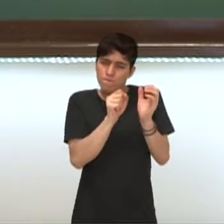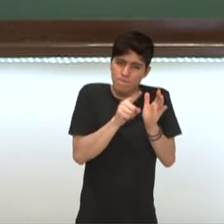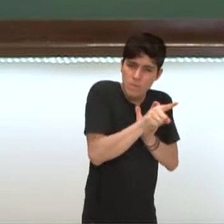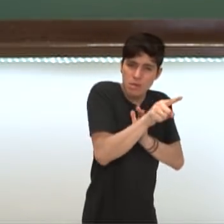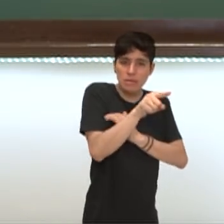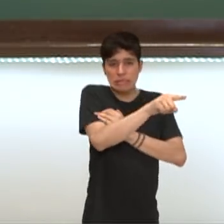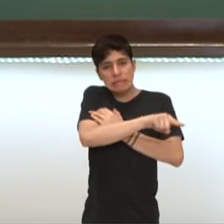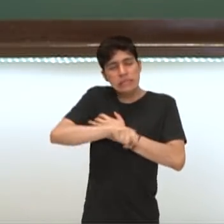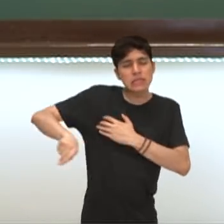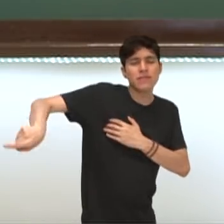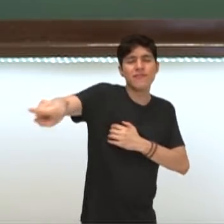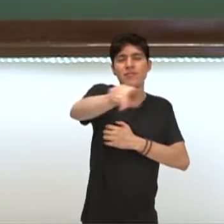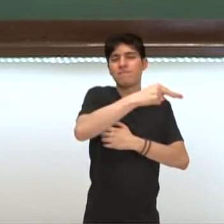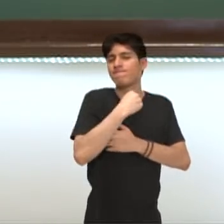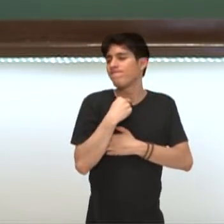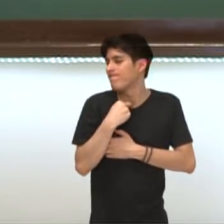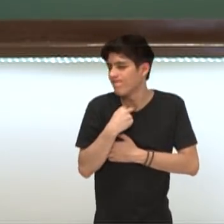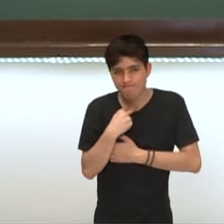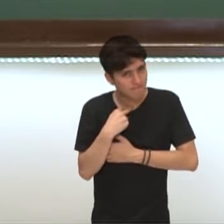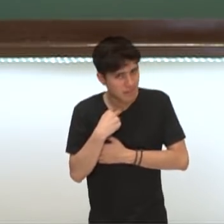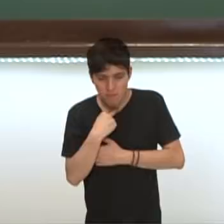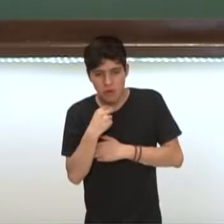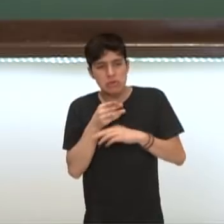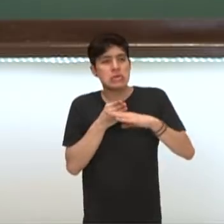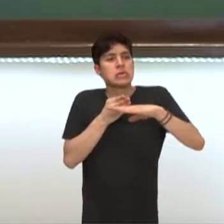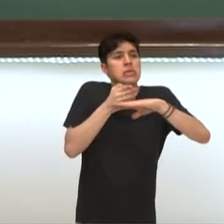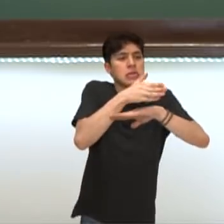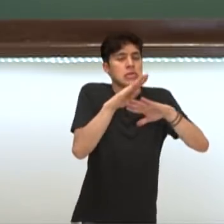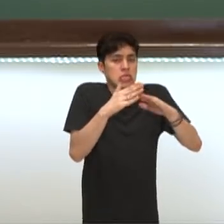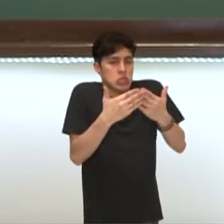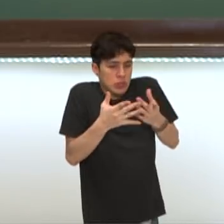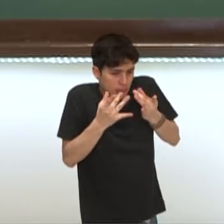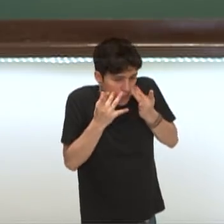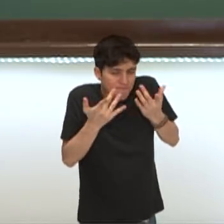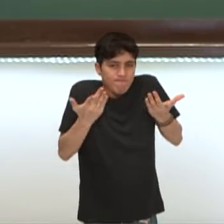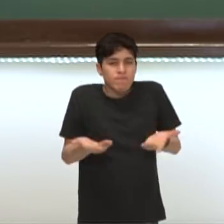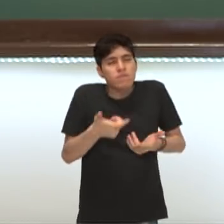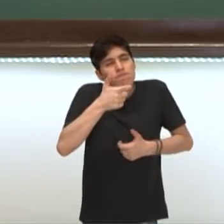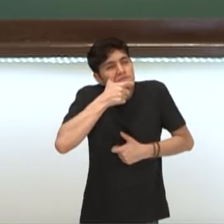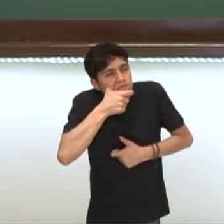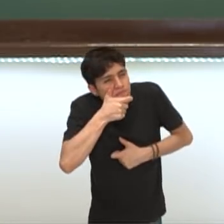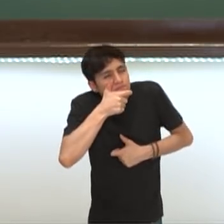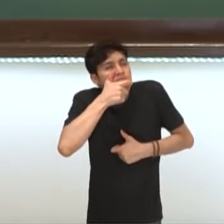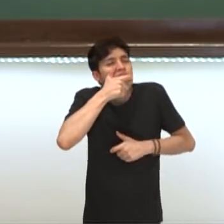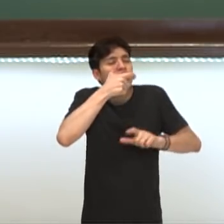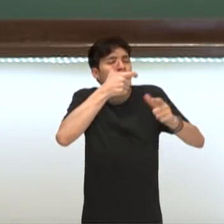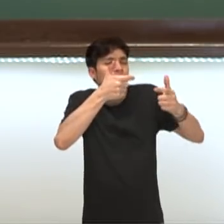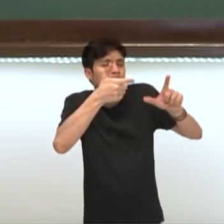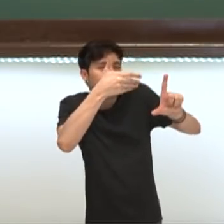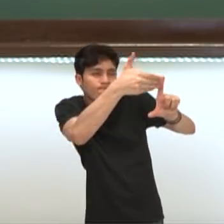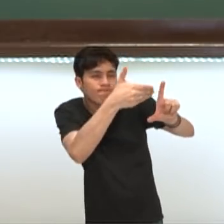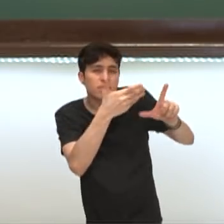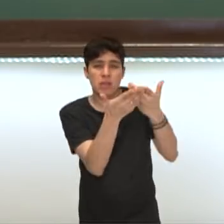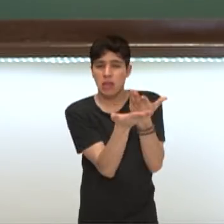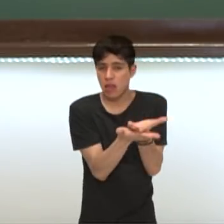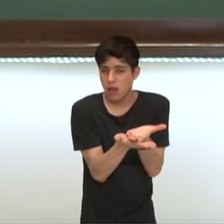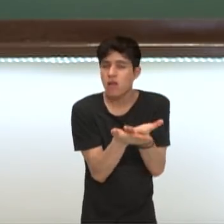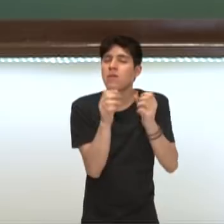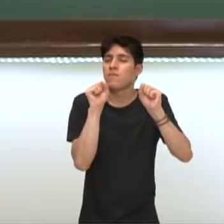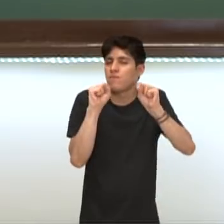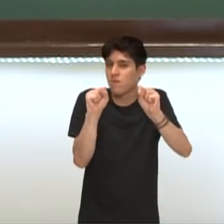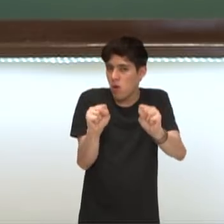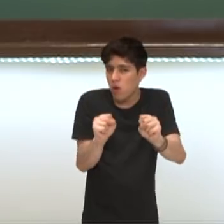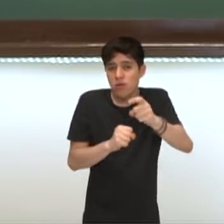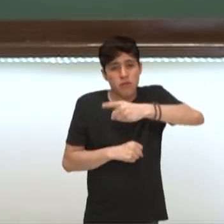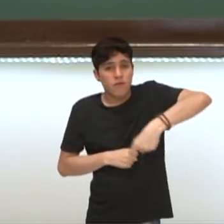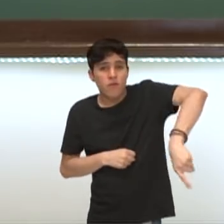tem condições de ir até a escola ou assistir pelo Meet a essas aulas, né? Você consegue ir até